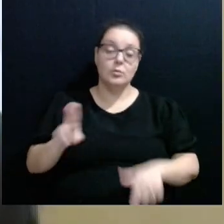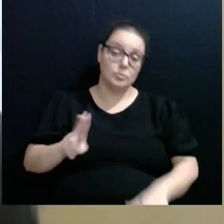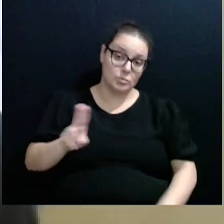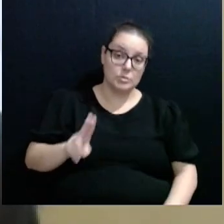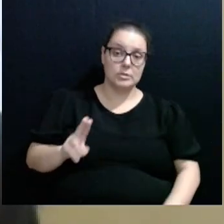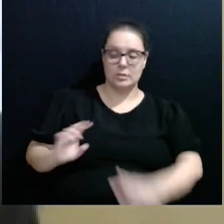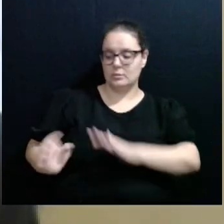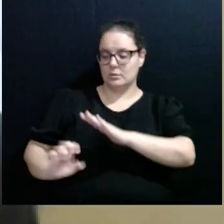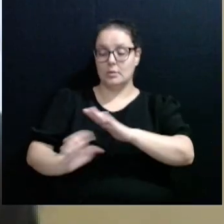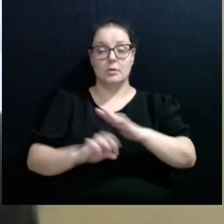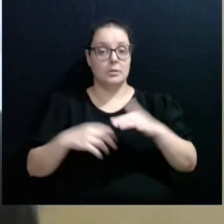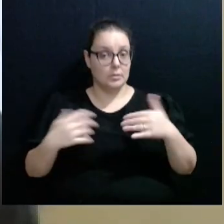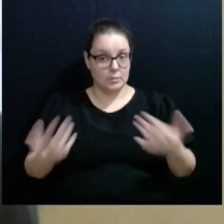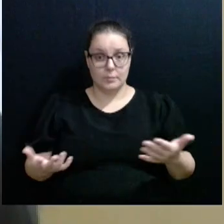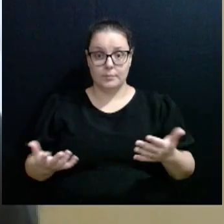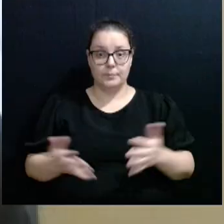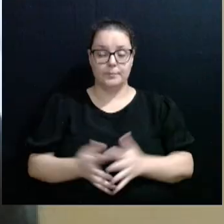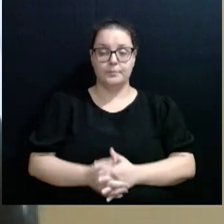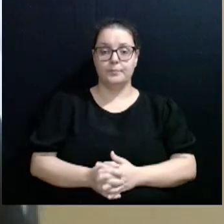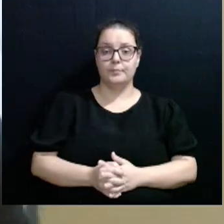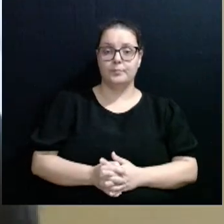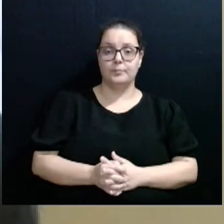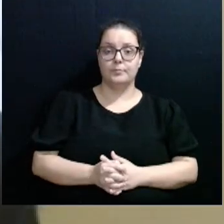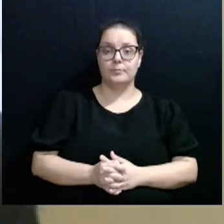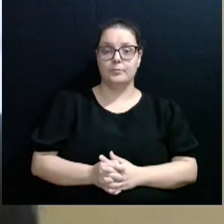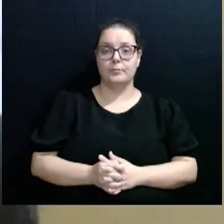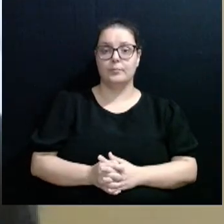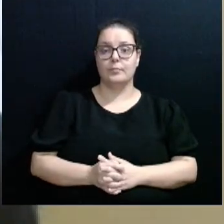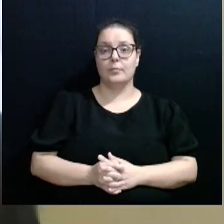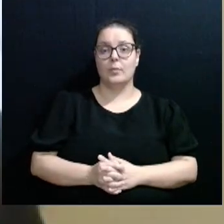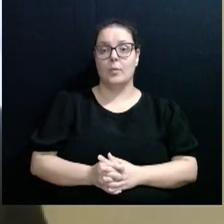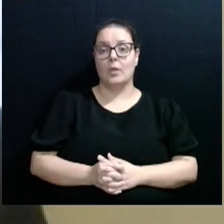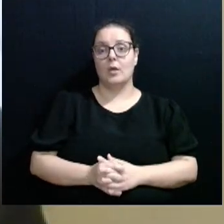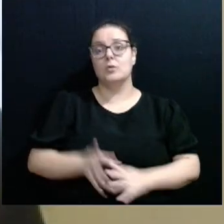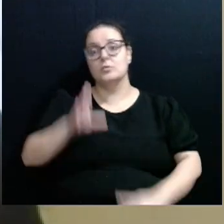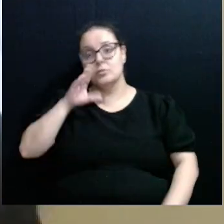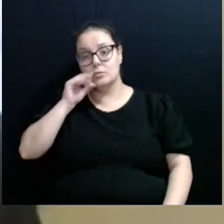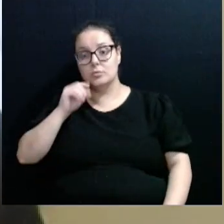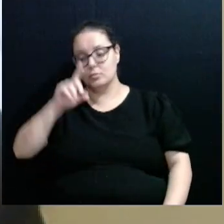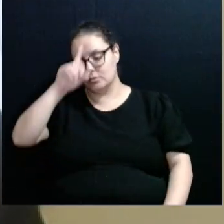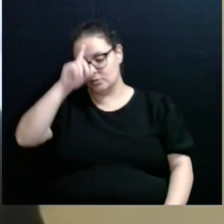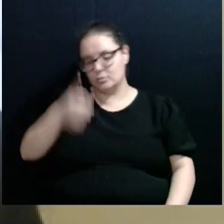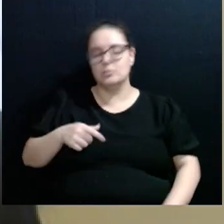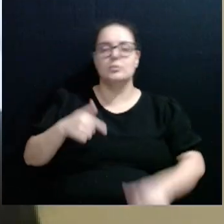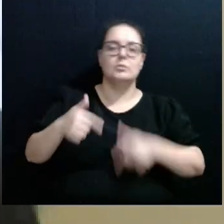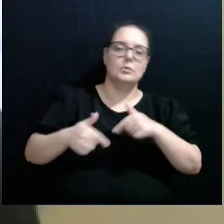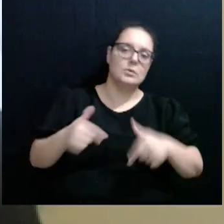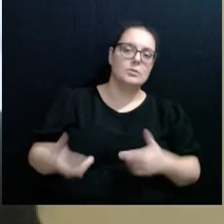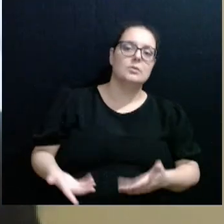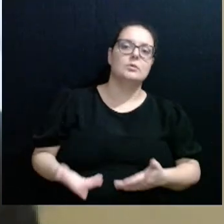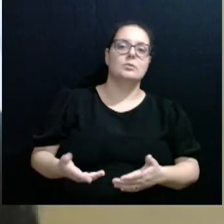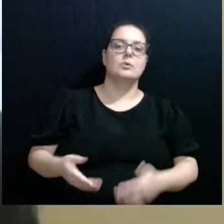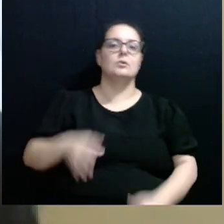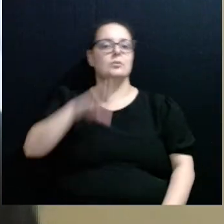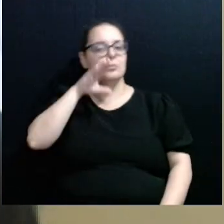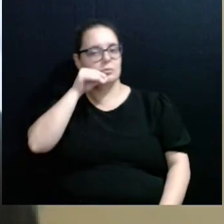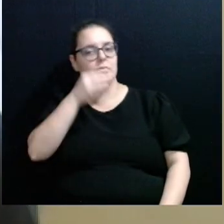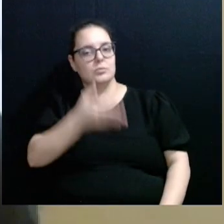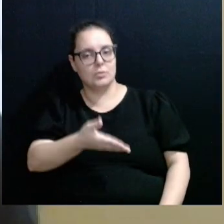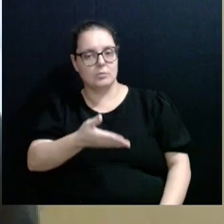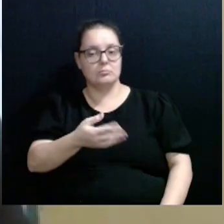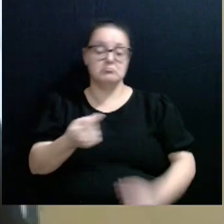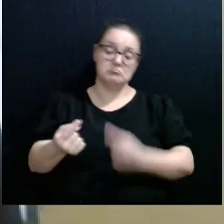aos empregadores, não é? Tomadores de serviço dos trabalhadores, e cada uma tem lá o